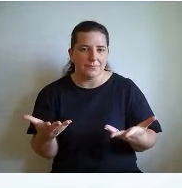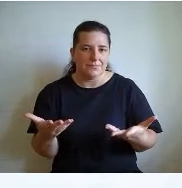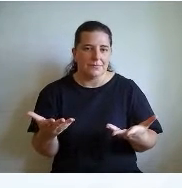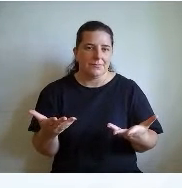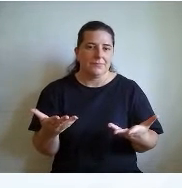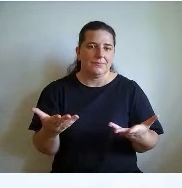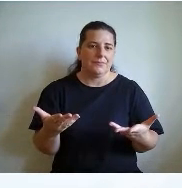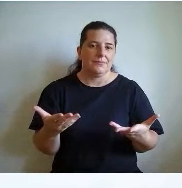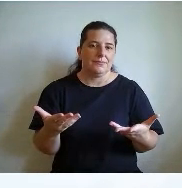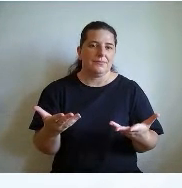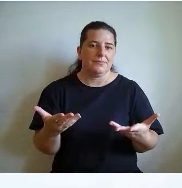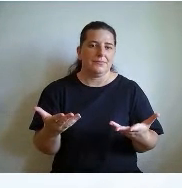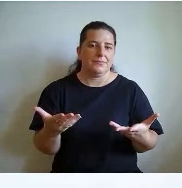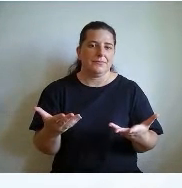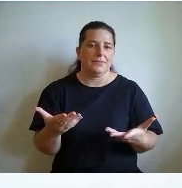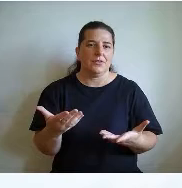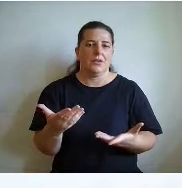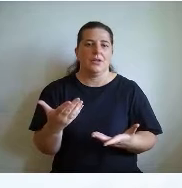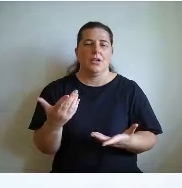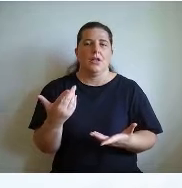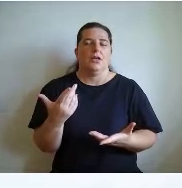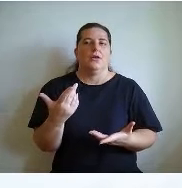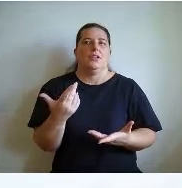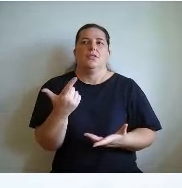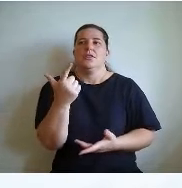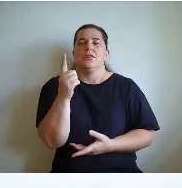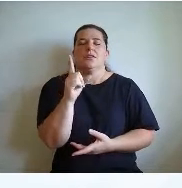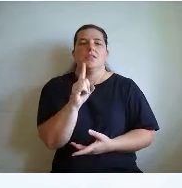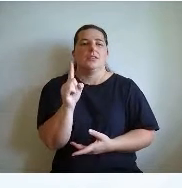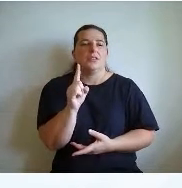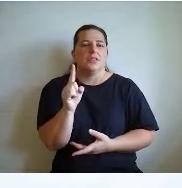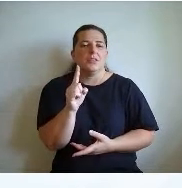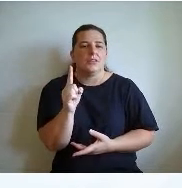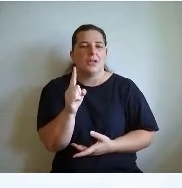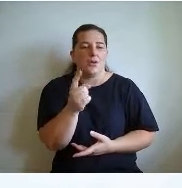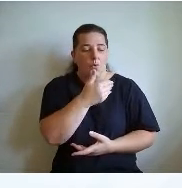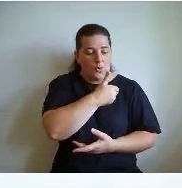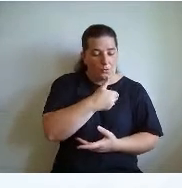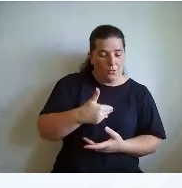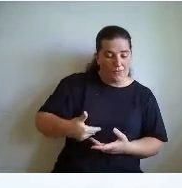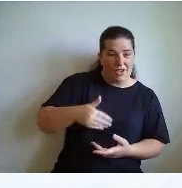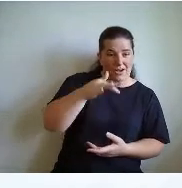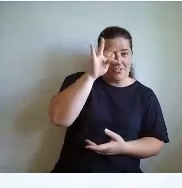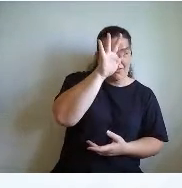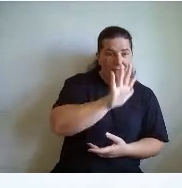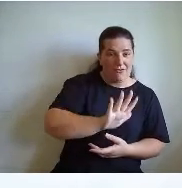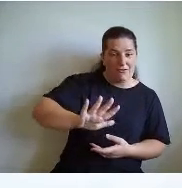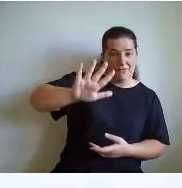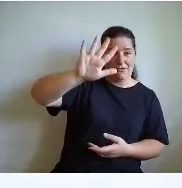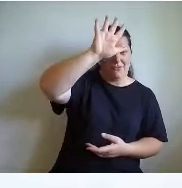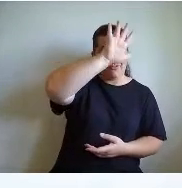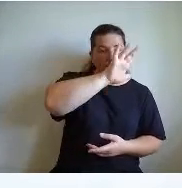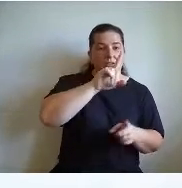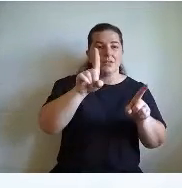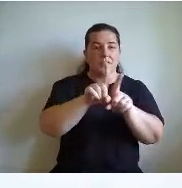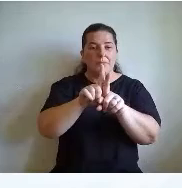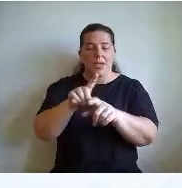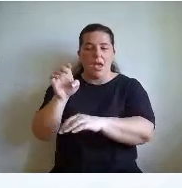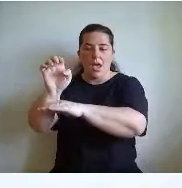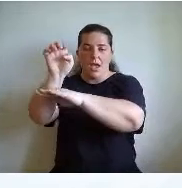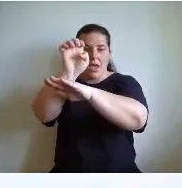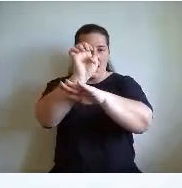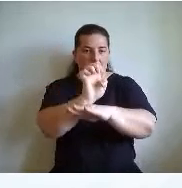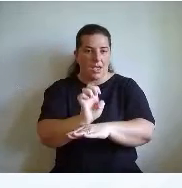não, não colocaram, né, esse governo federal, né, e muitos estaduais,